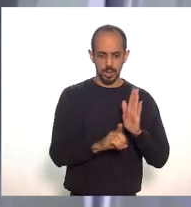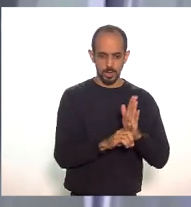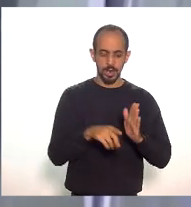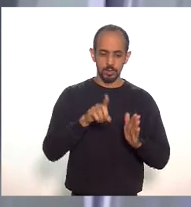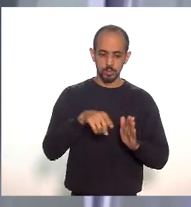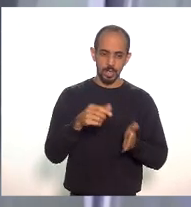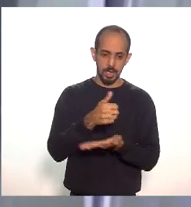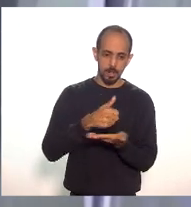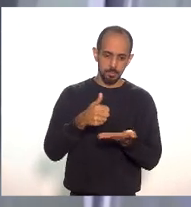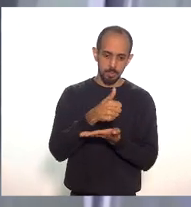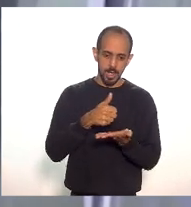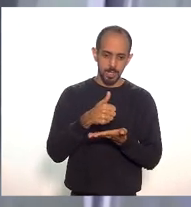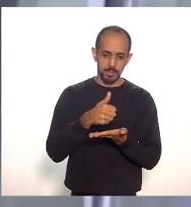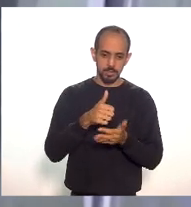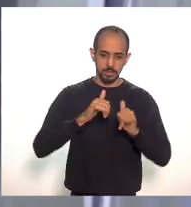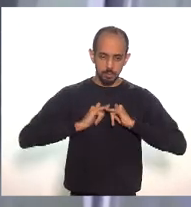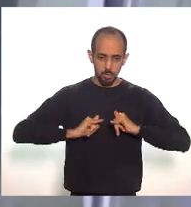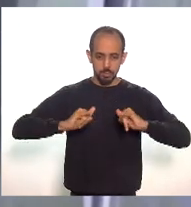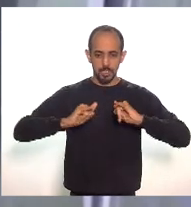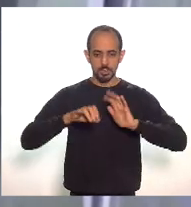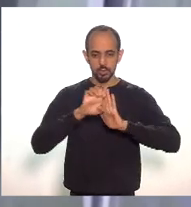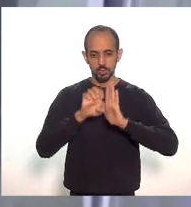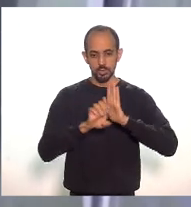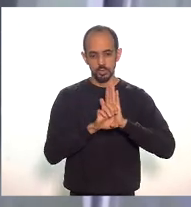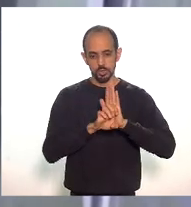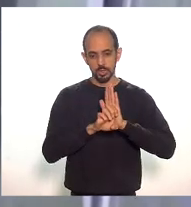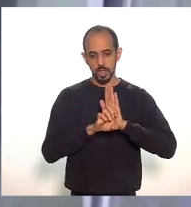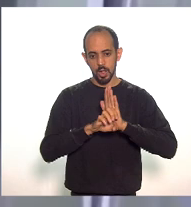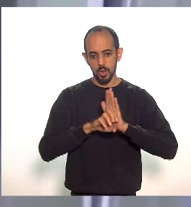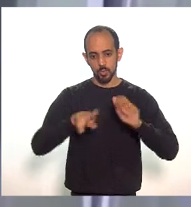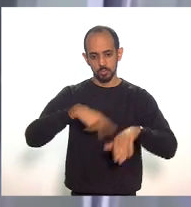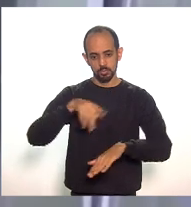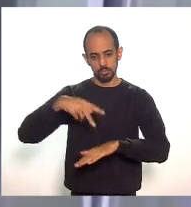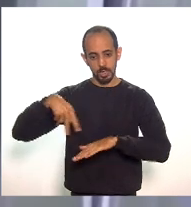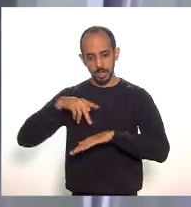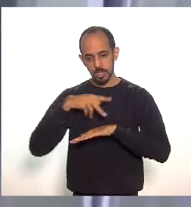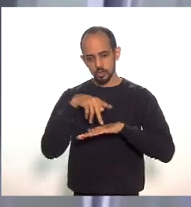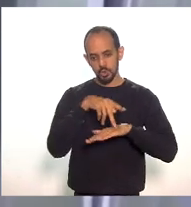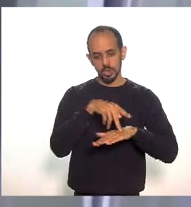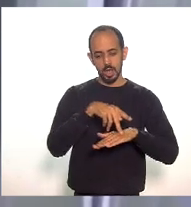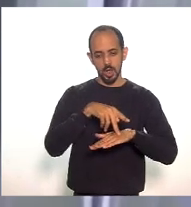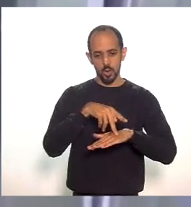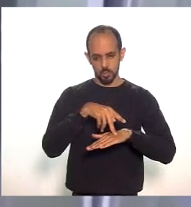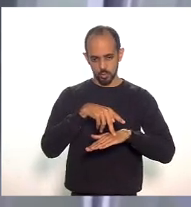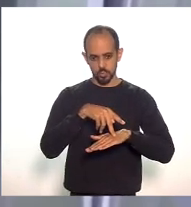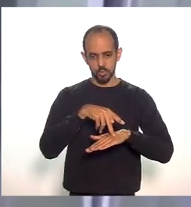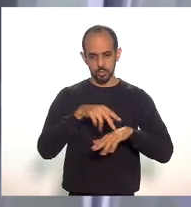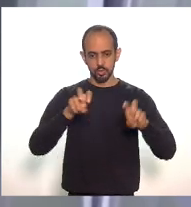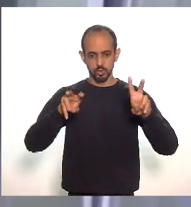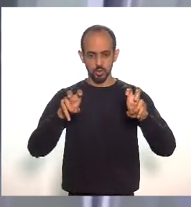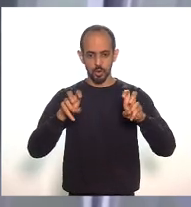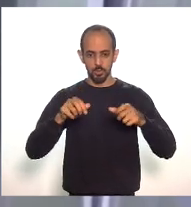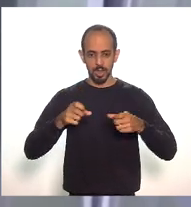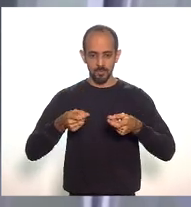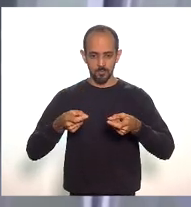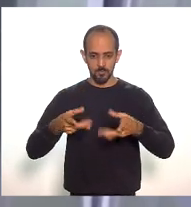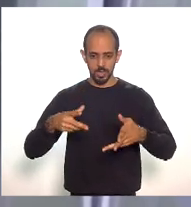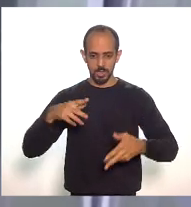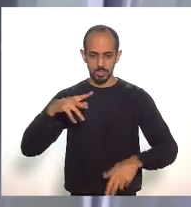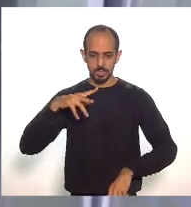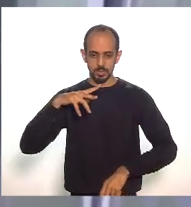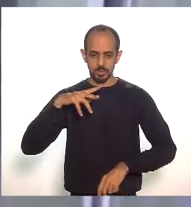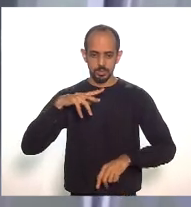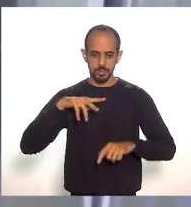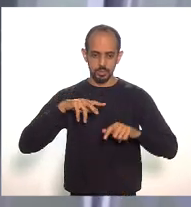dá base para a publicação do edital da concessão internacional número mundo 2020 sobre a privatização de serviços